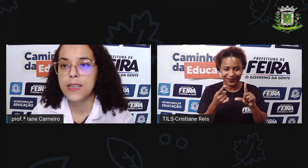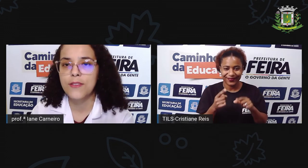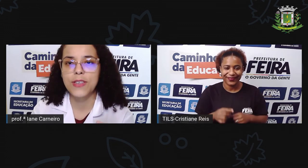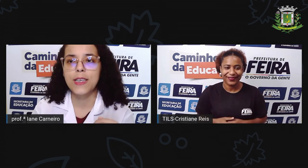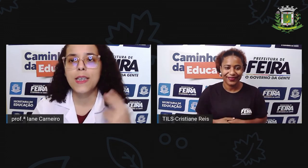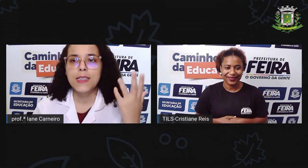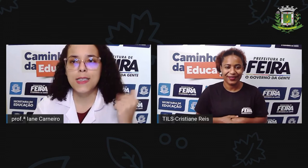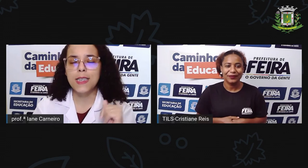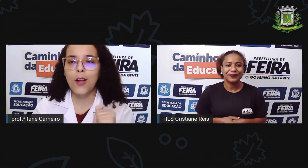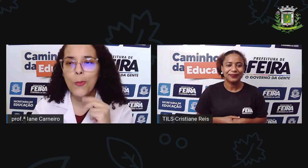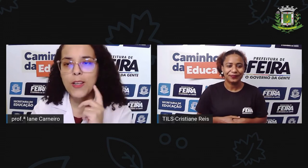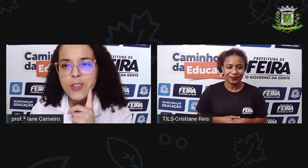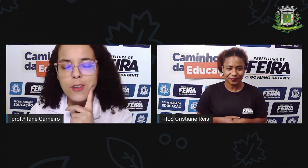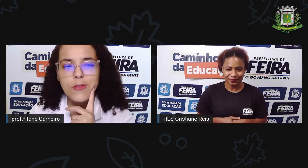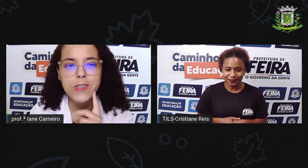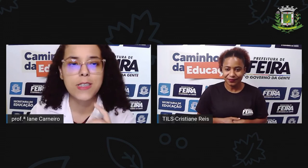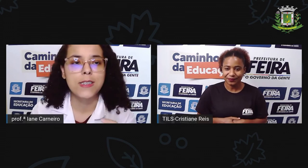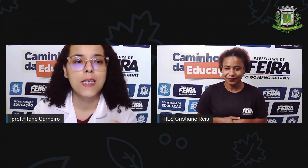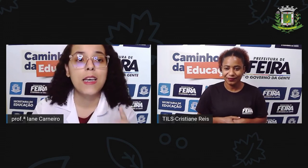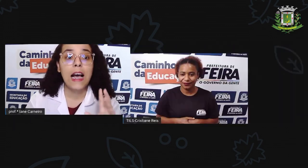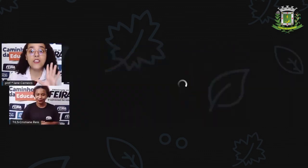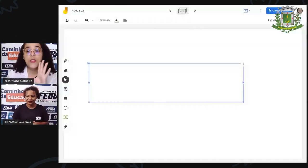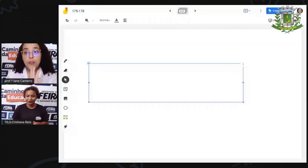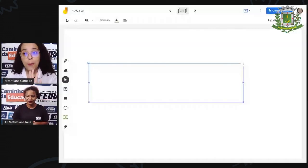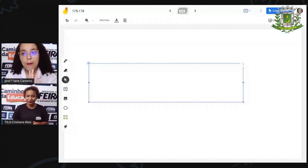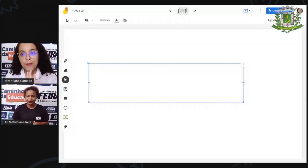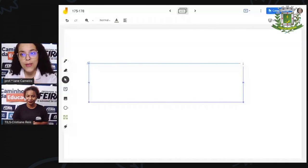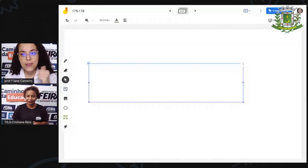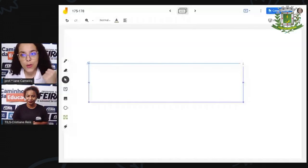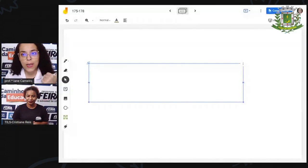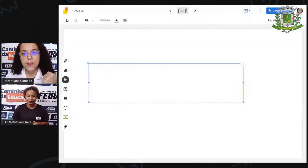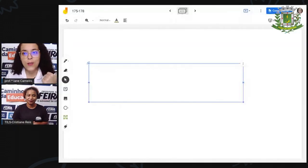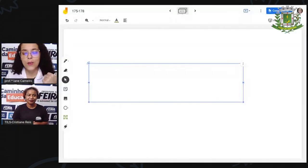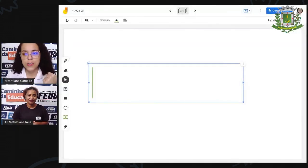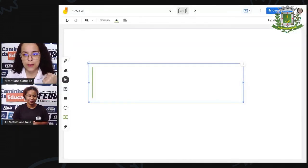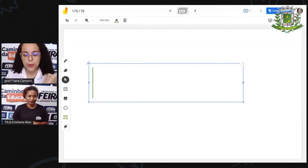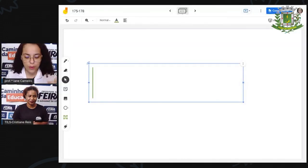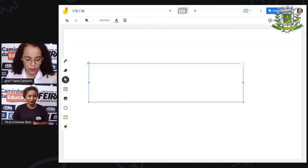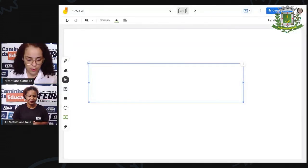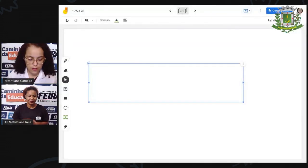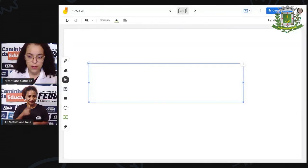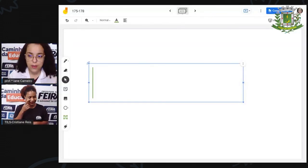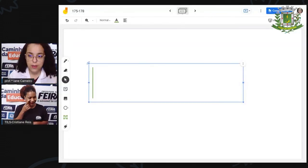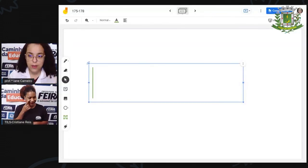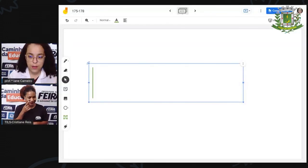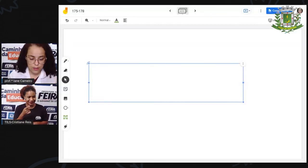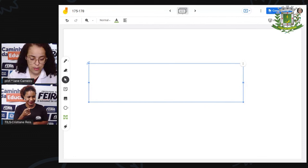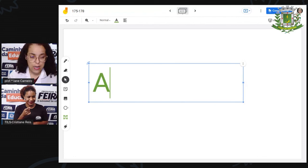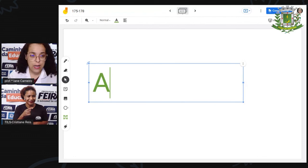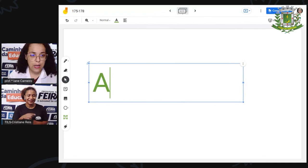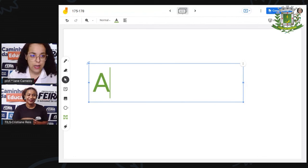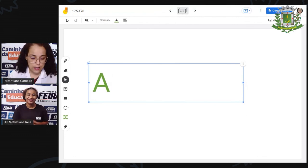querendo escrever sem estar compartilhando com vocês. A gente vai formar uma frase com aquelas cores, tá bom? Ó,